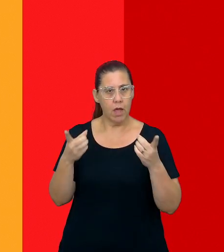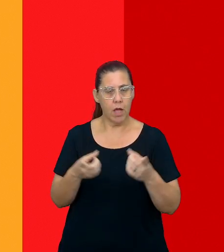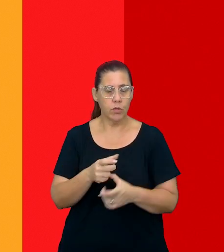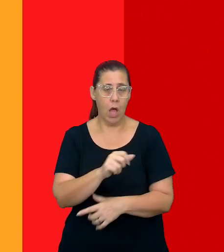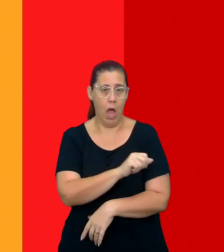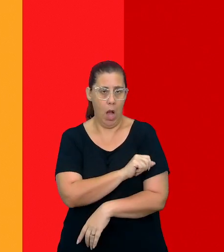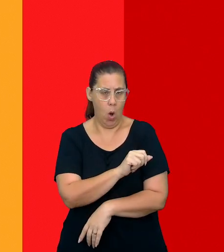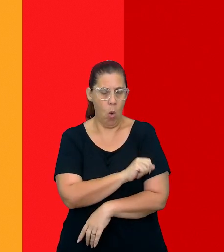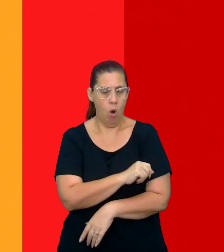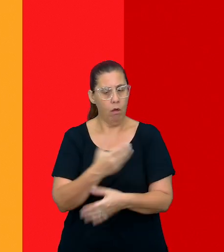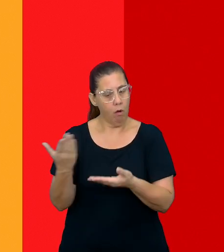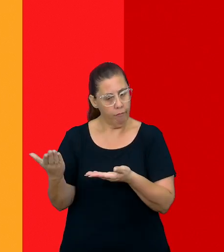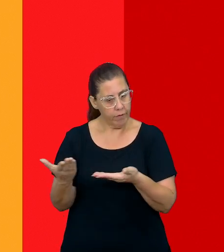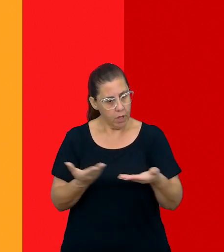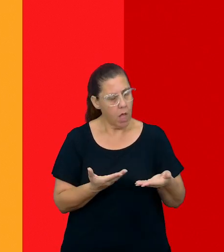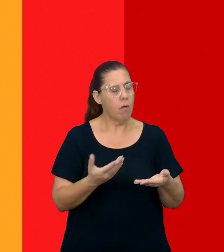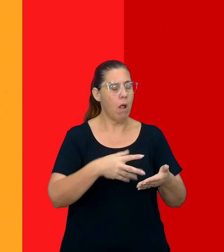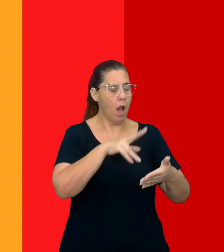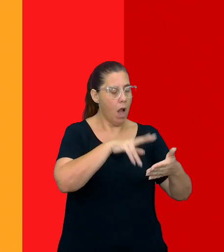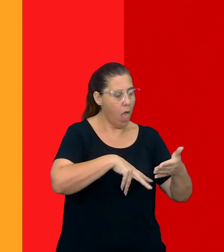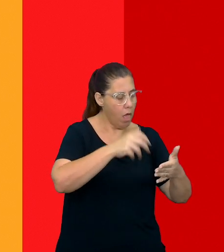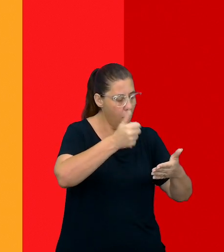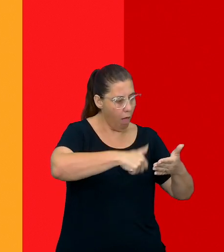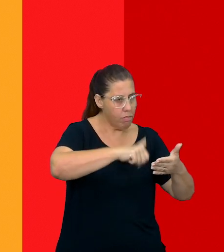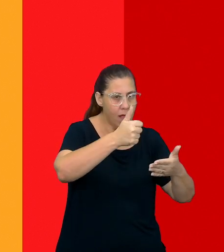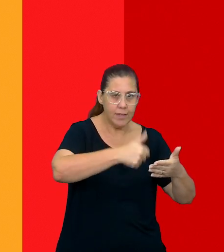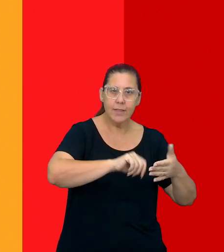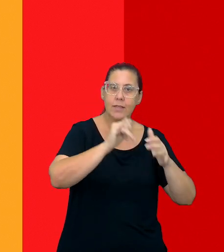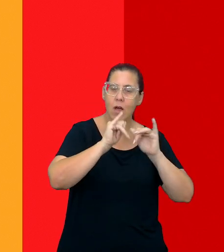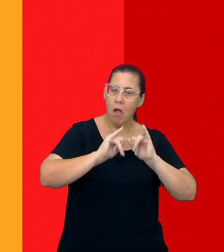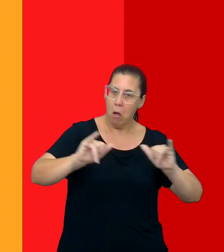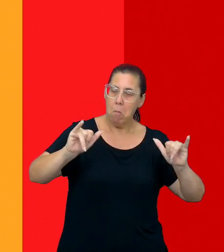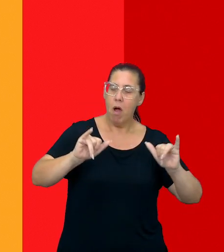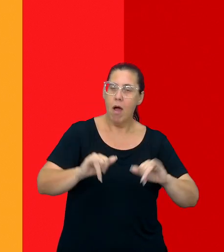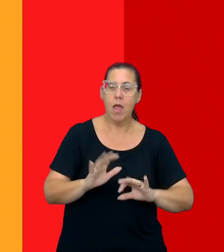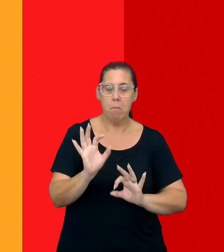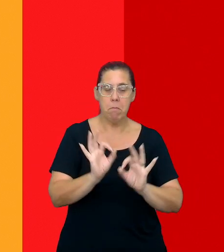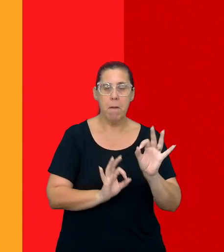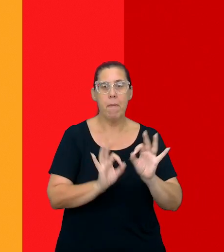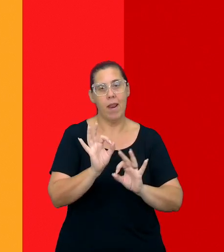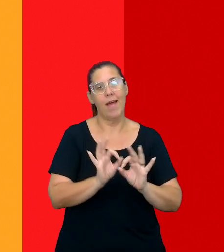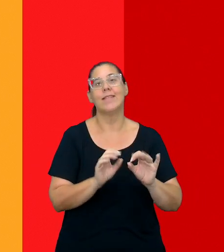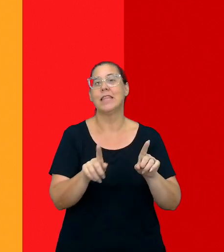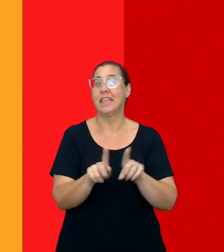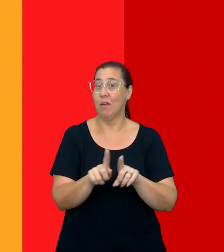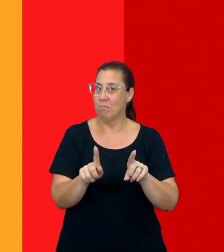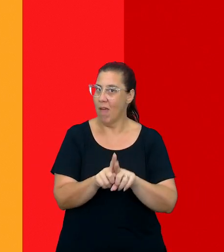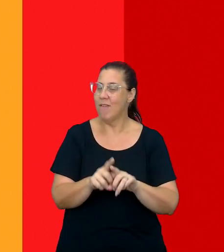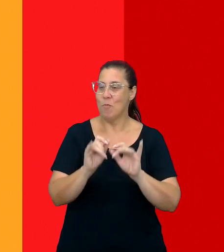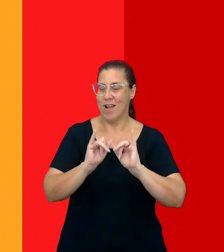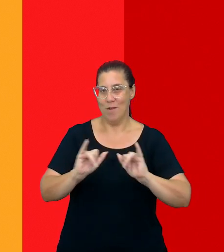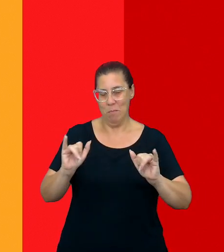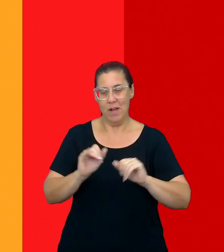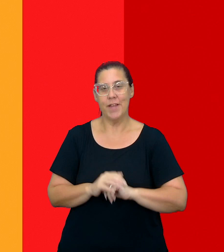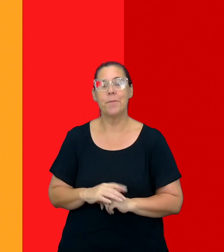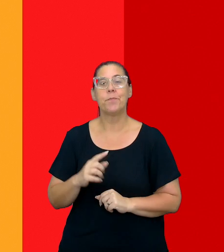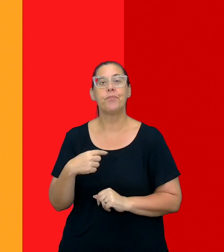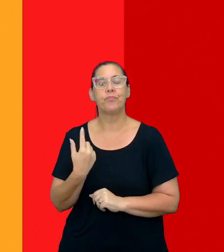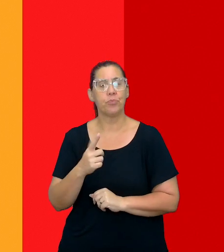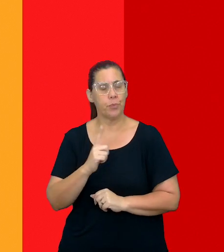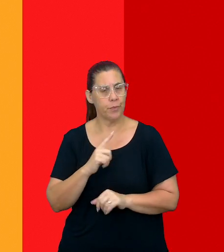são convidados a ler, analisar essas campanhas de conscientização e produzir essa campanha, né? Nós temos